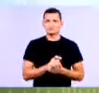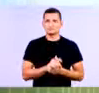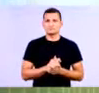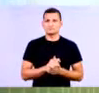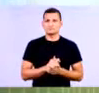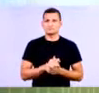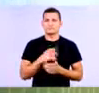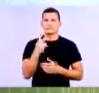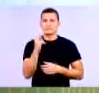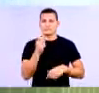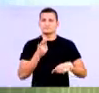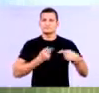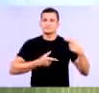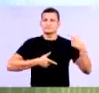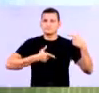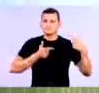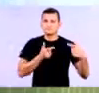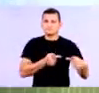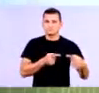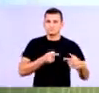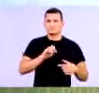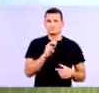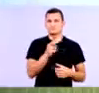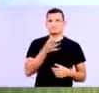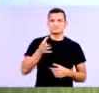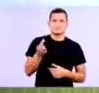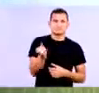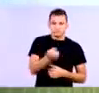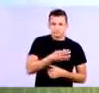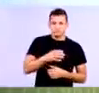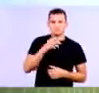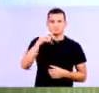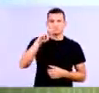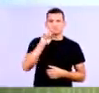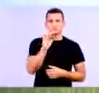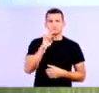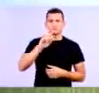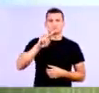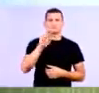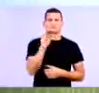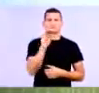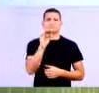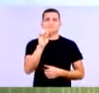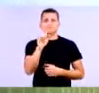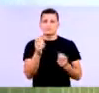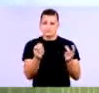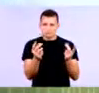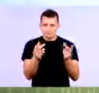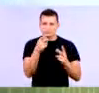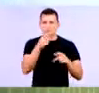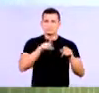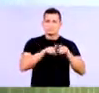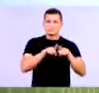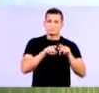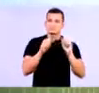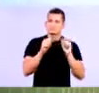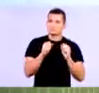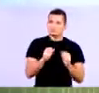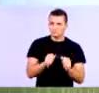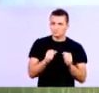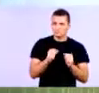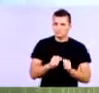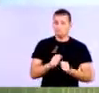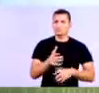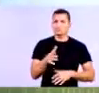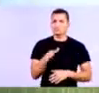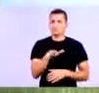teus concorrentes ou de novos produtos que estão sendo comercializados, você também poderá estar